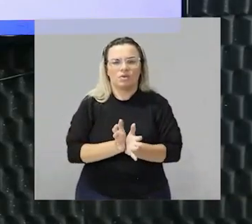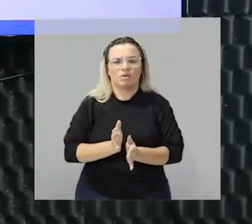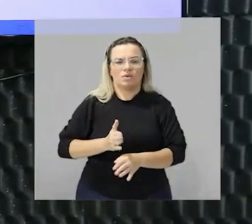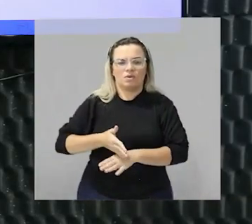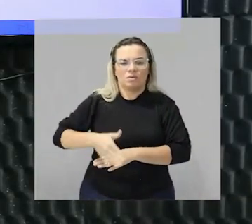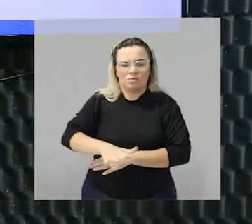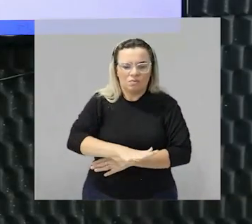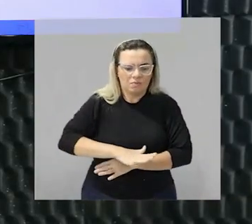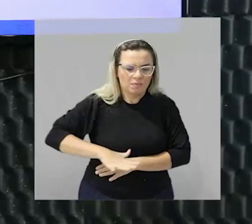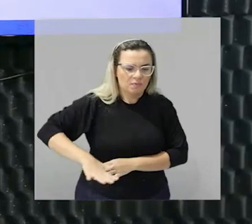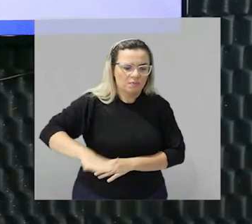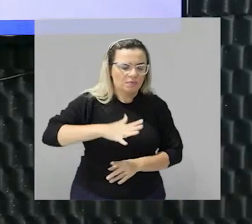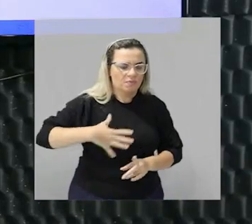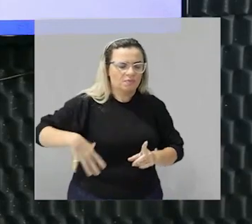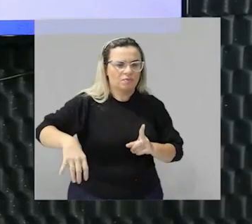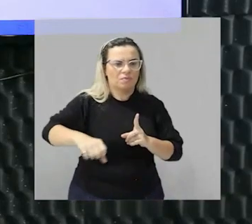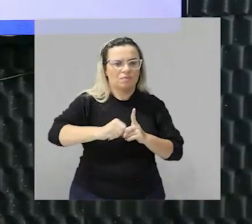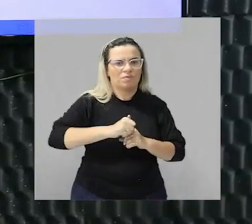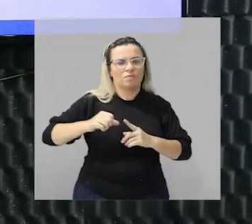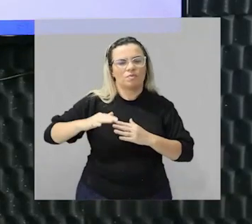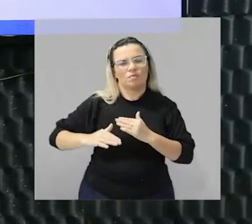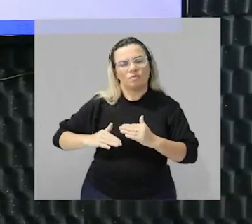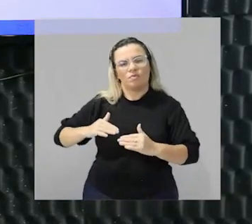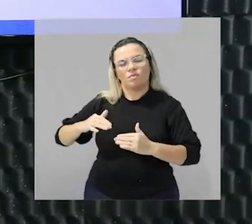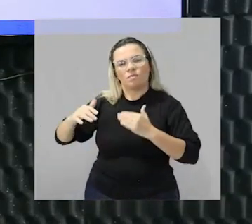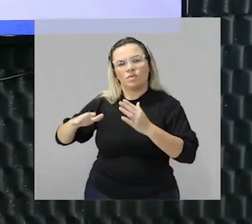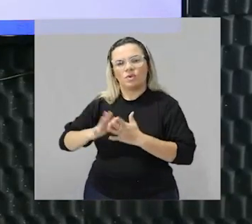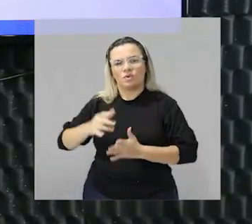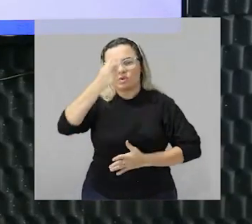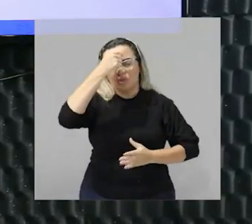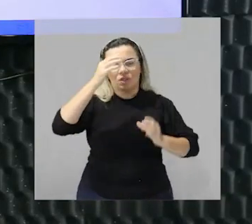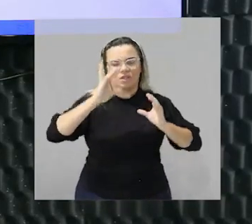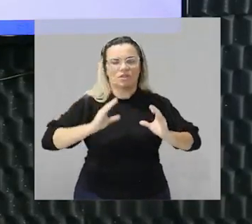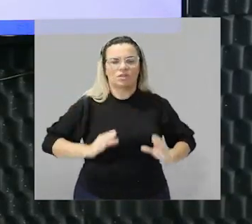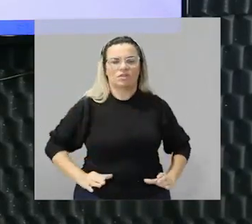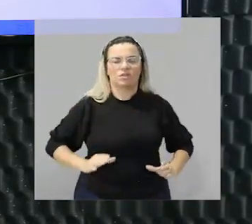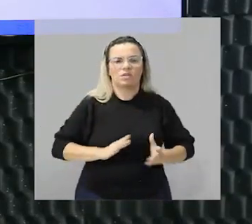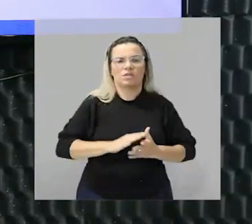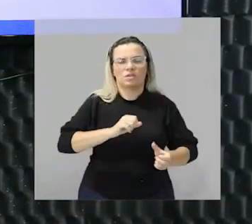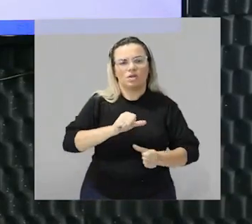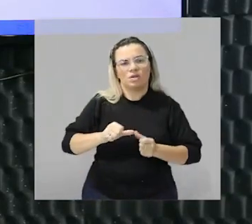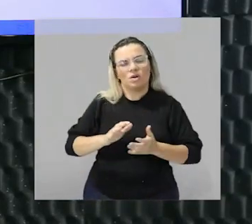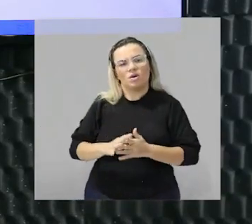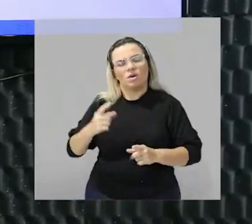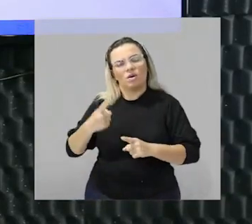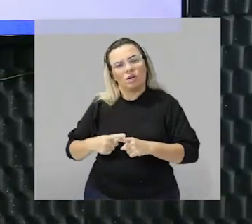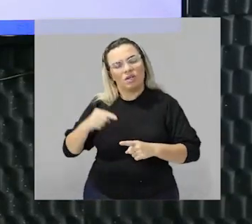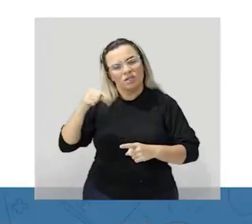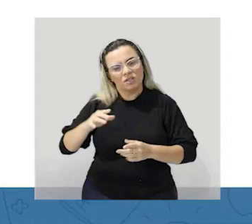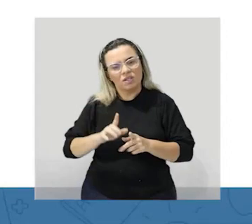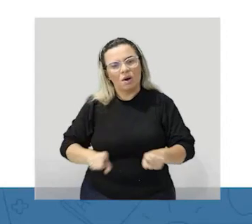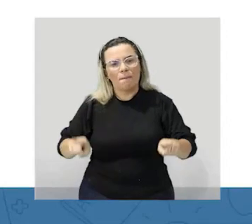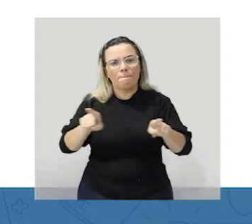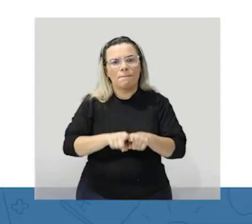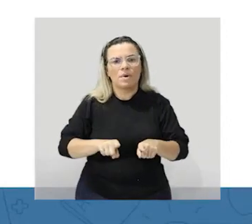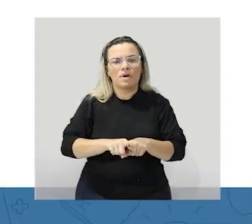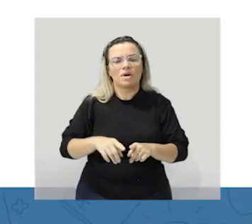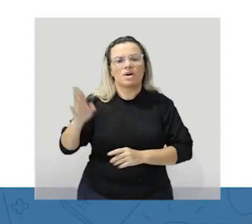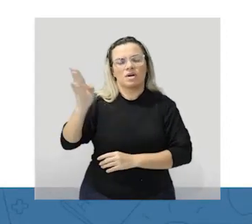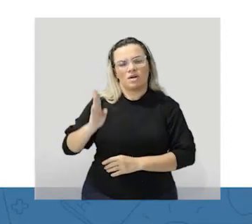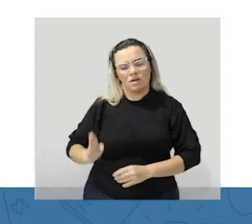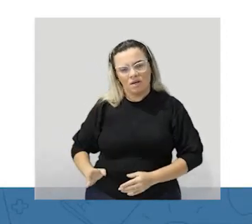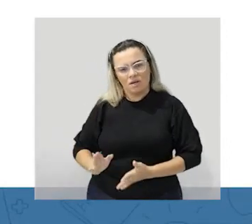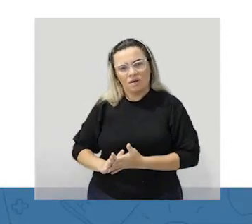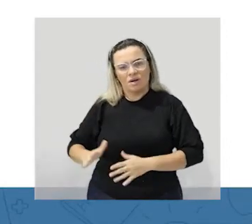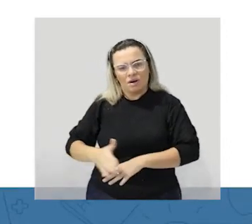estão participando do processo da cidadania, porque eles são brasileiros. E eles estão buscando melhorar